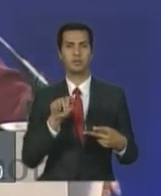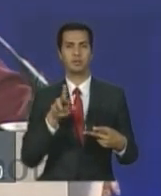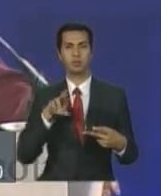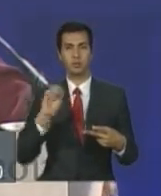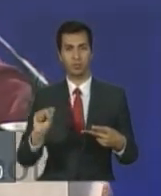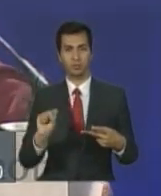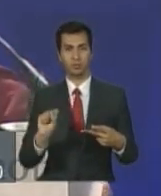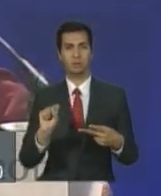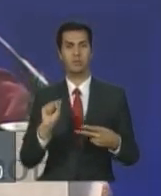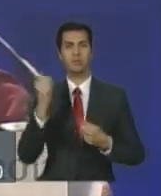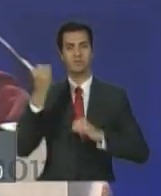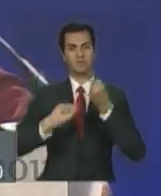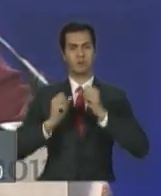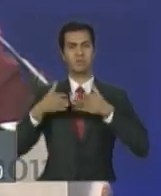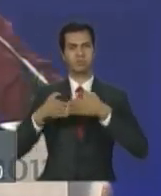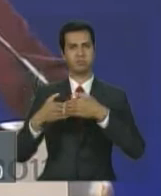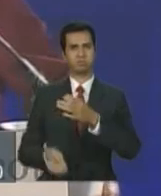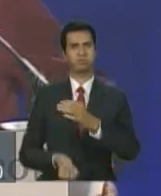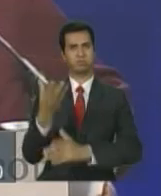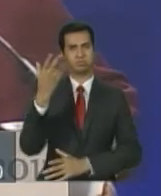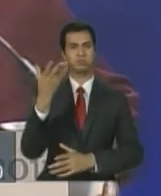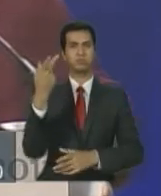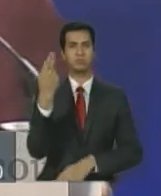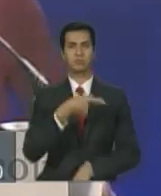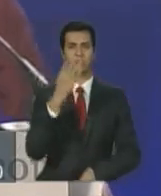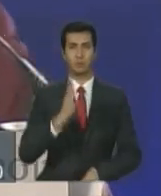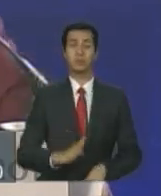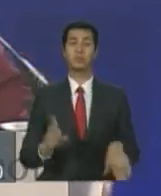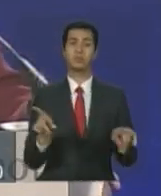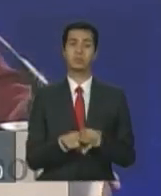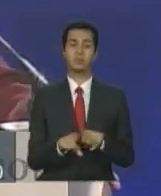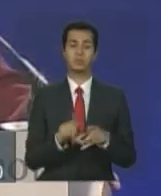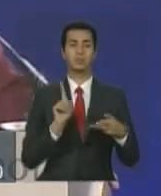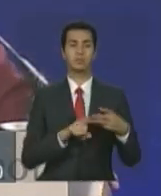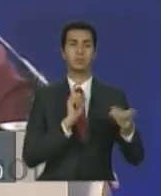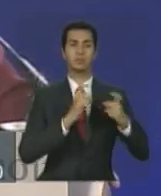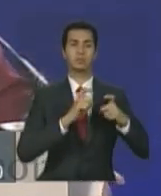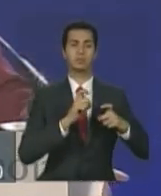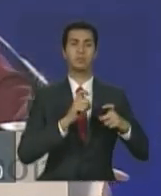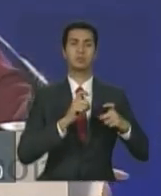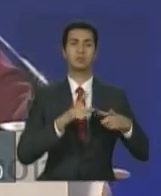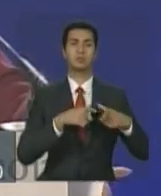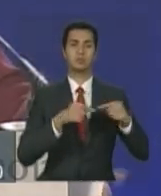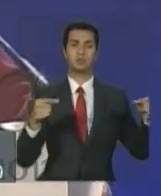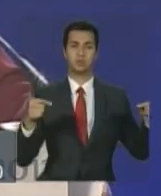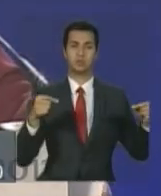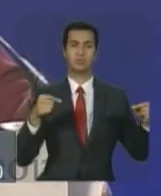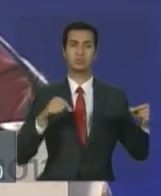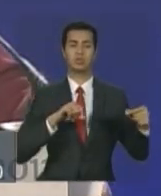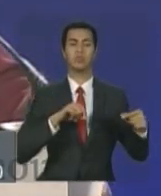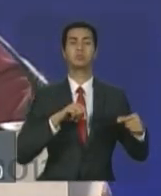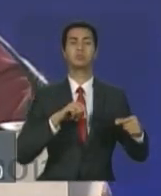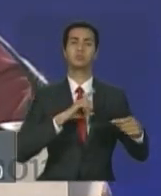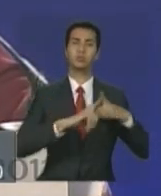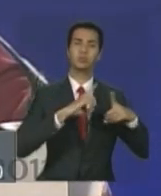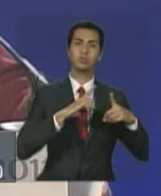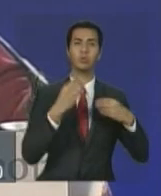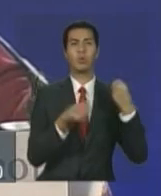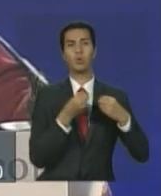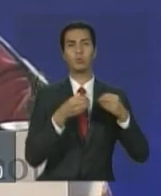Nas reuniões assim, mais laterais com os japoneses, discutimos o trem de alta velocidade.